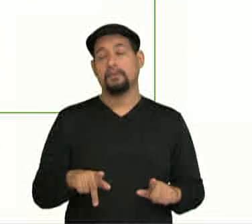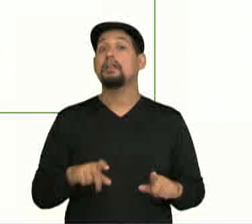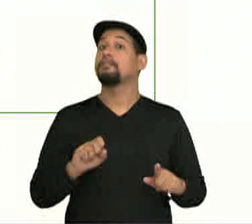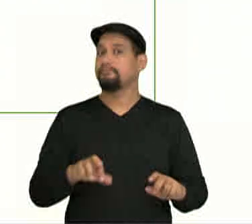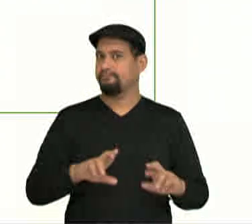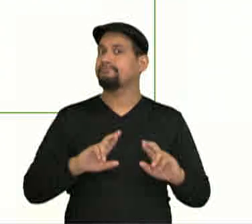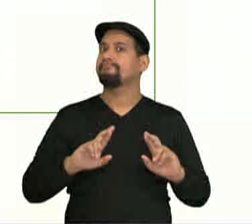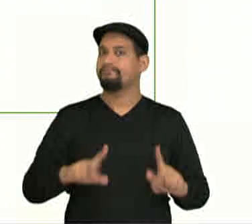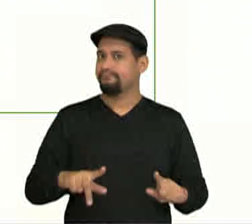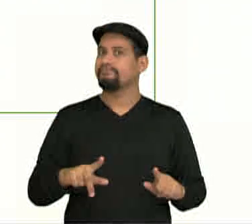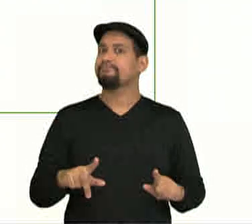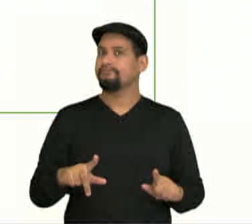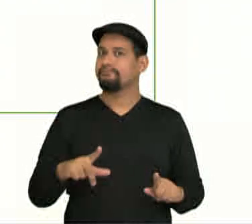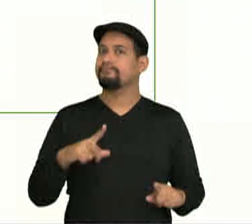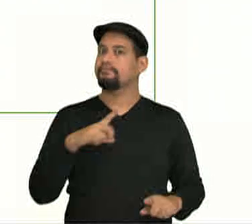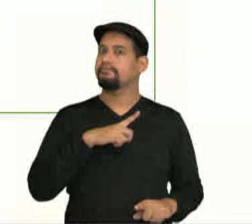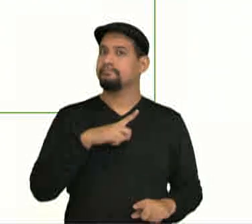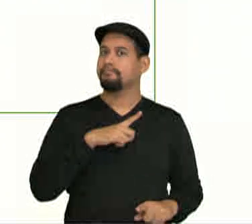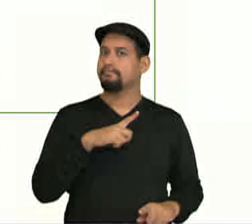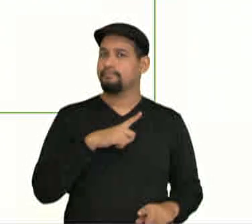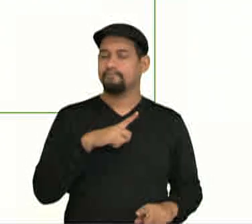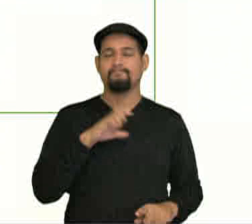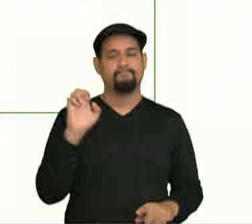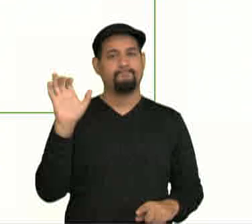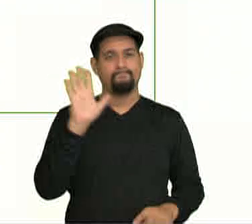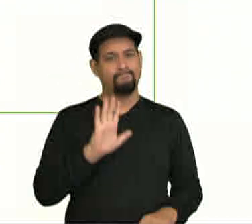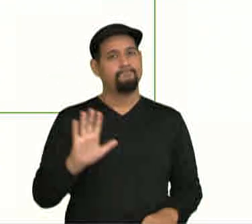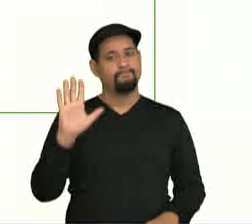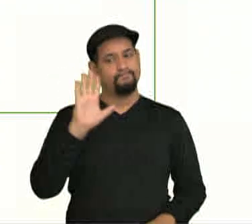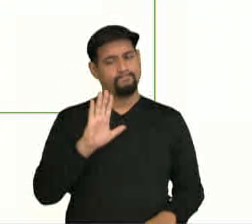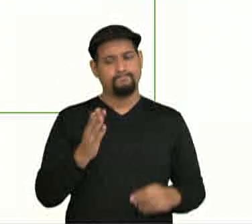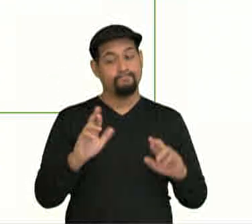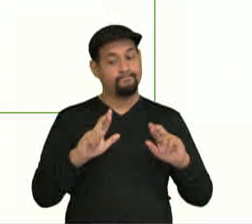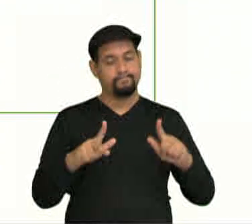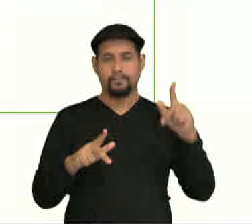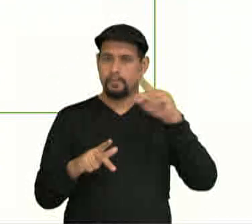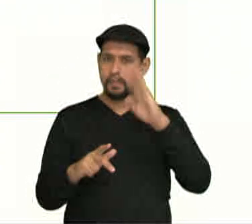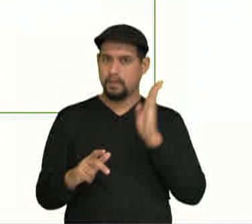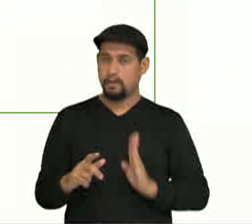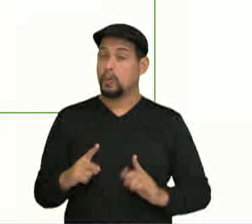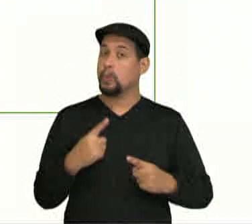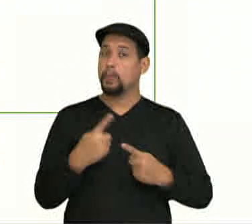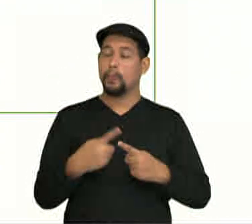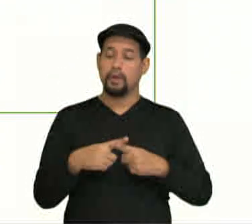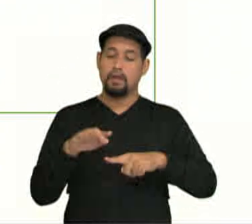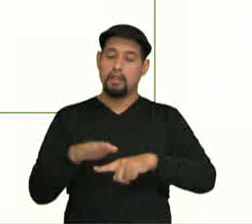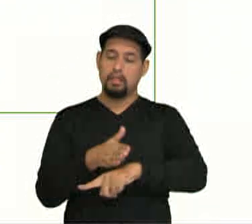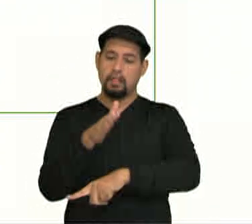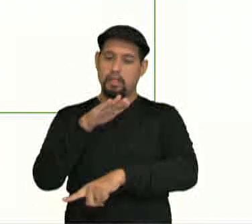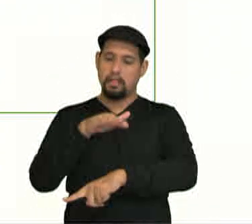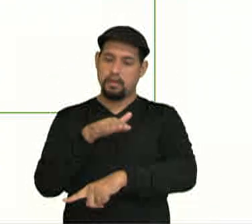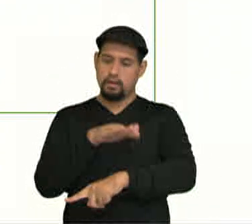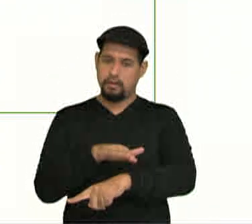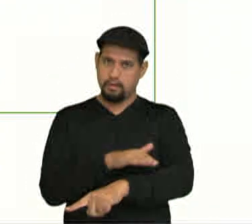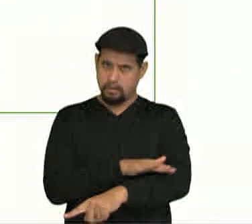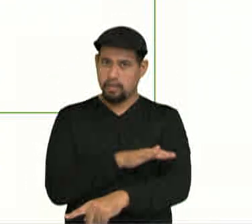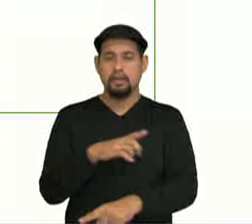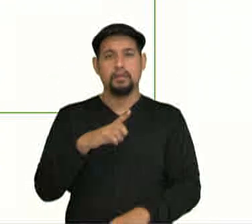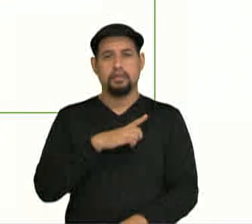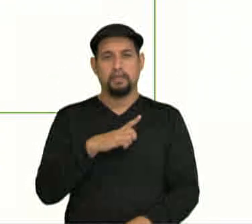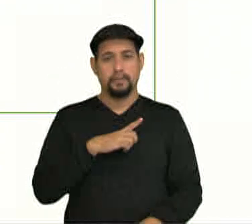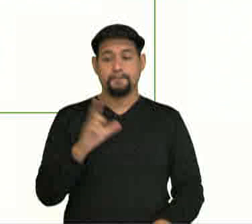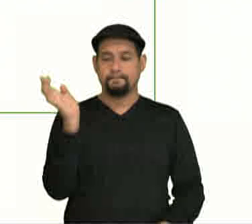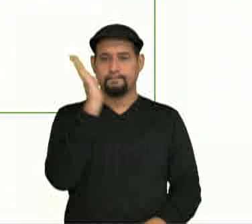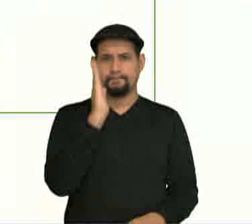diferente do relevo presente no continente europeu. Até porque as elevações em relação ao nível do mar existentes no